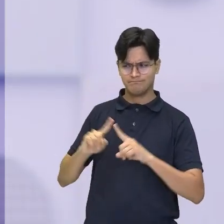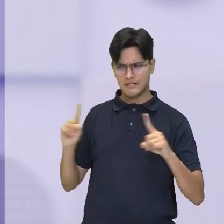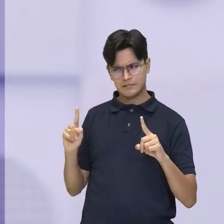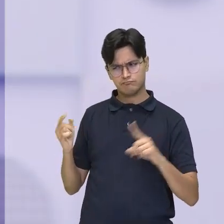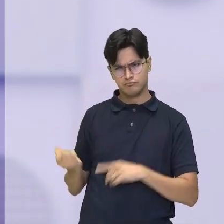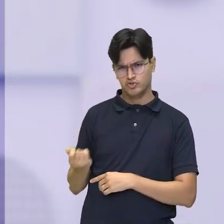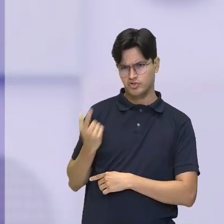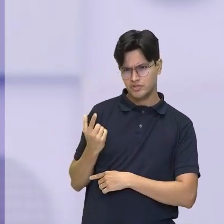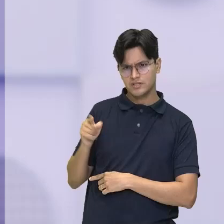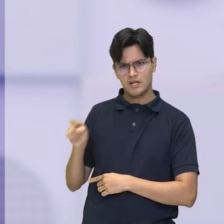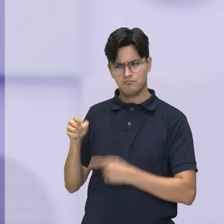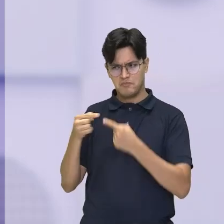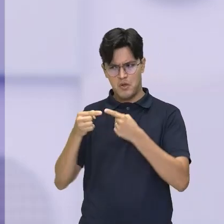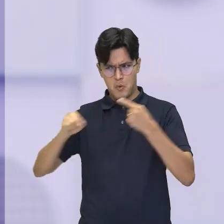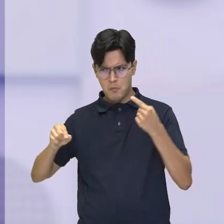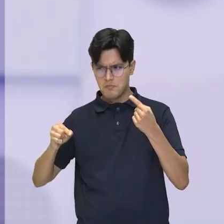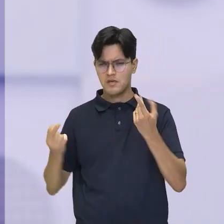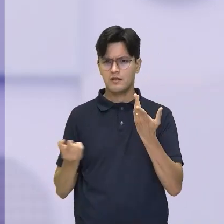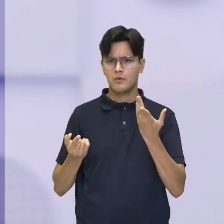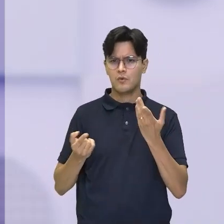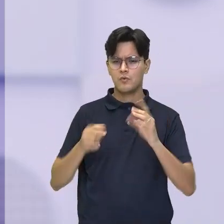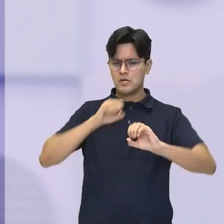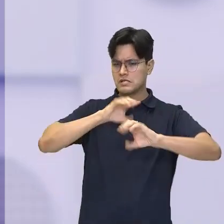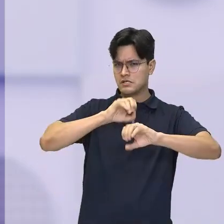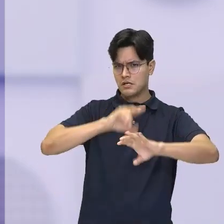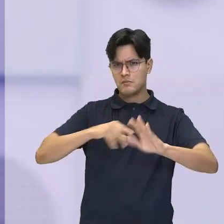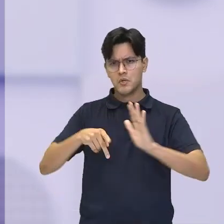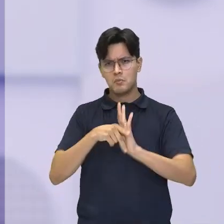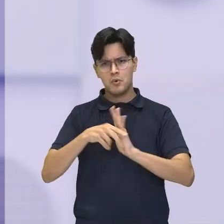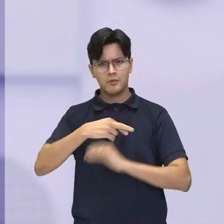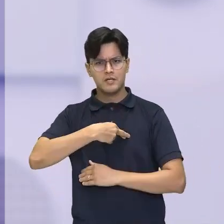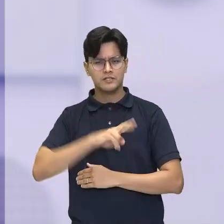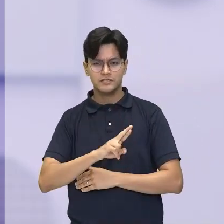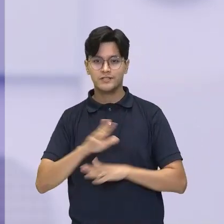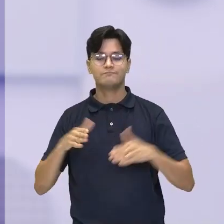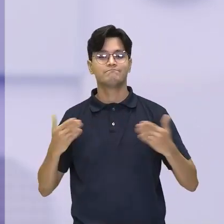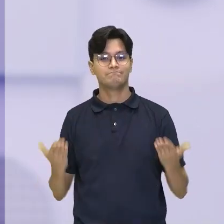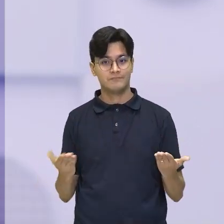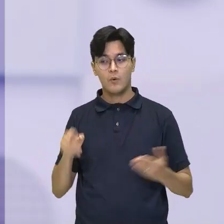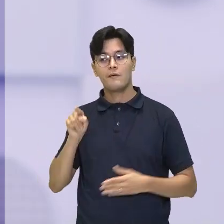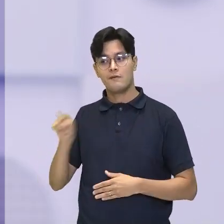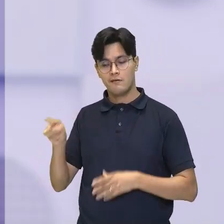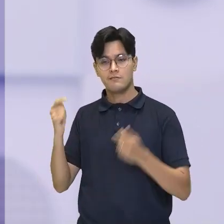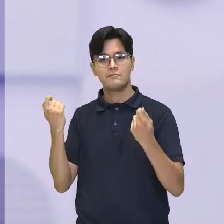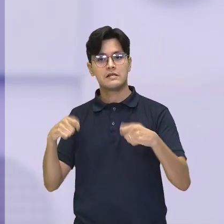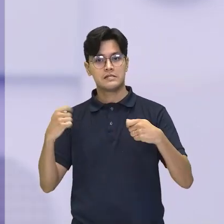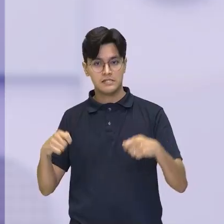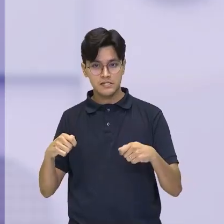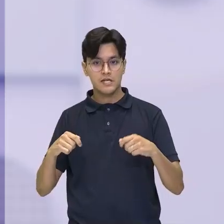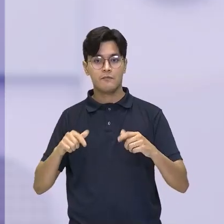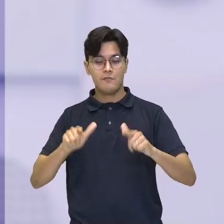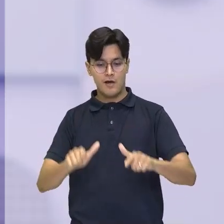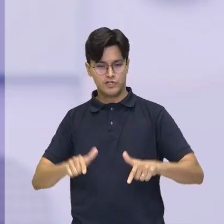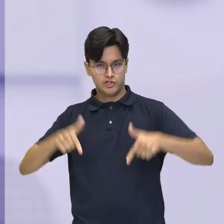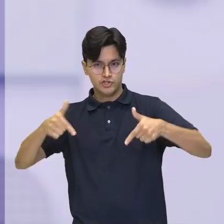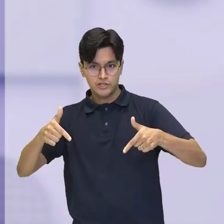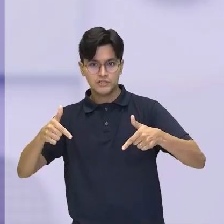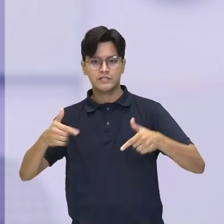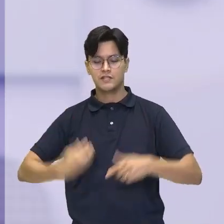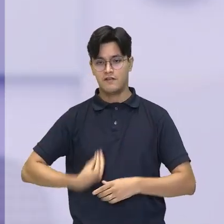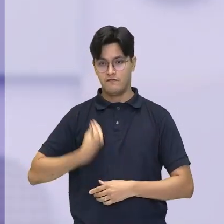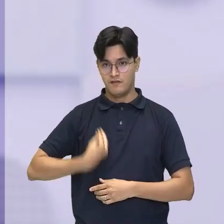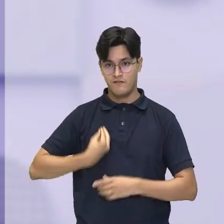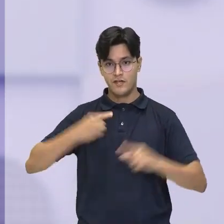líder religioso, ele é alguém que está ali consonante com aquilo que se prega, com aquilo que se ensina